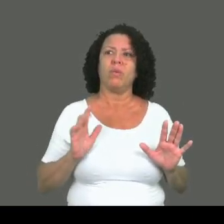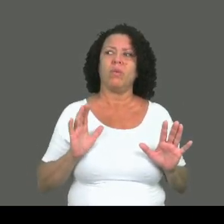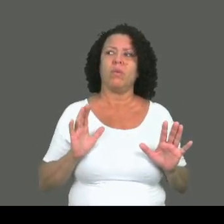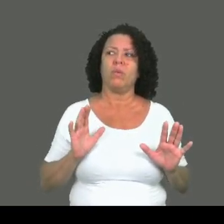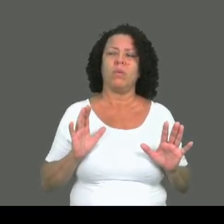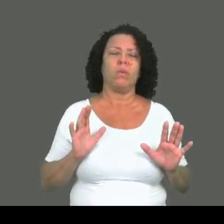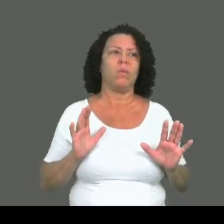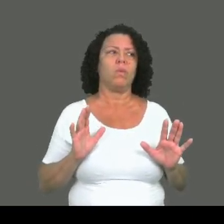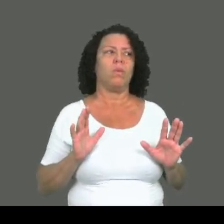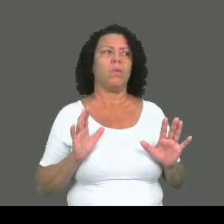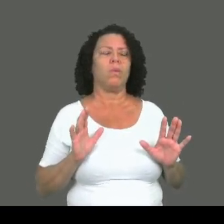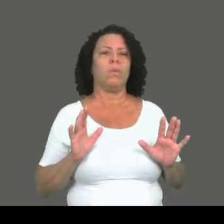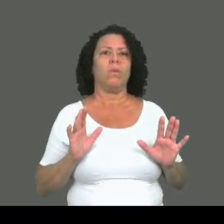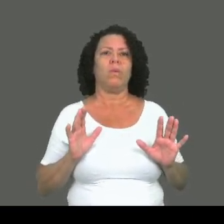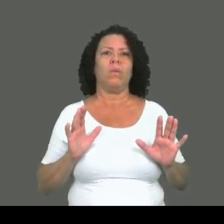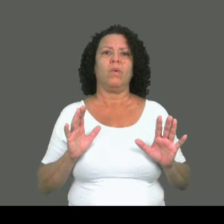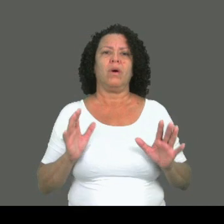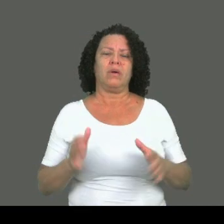amanhã, tá?